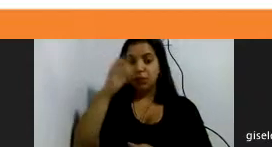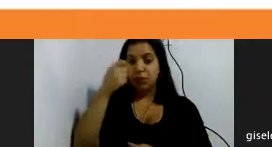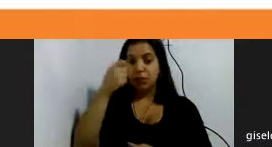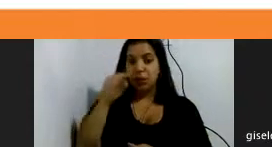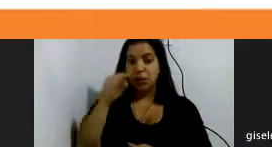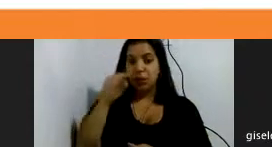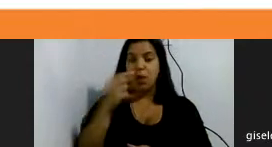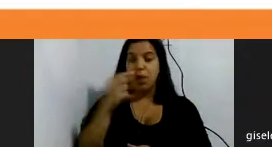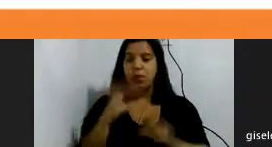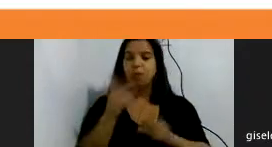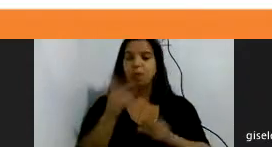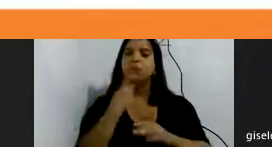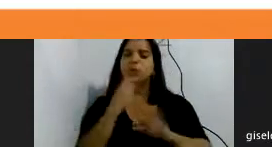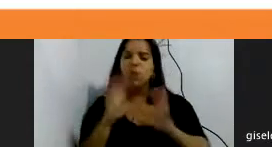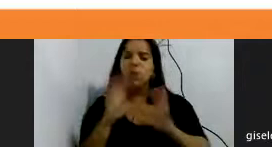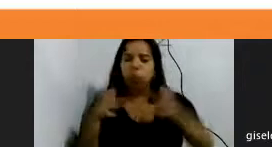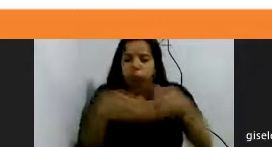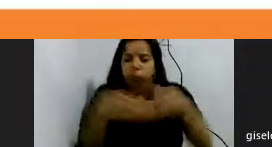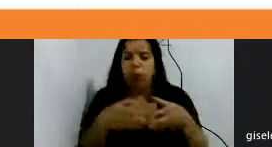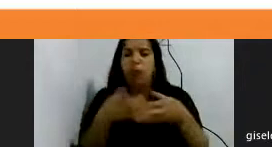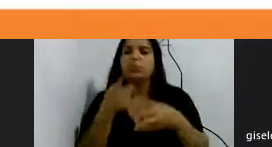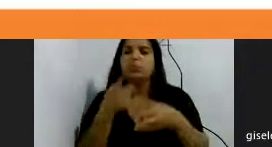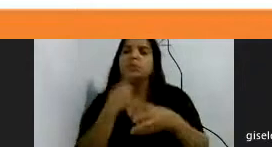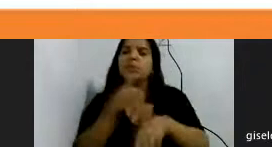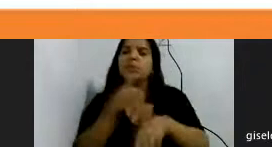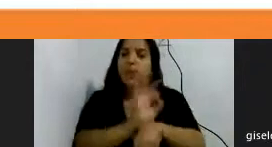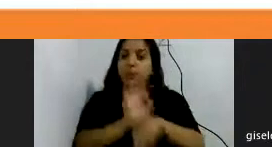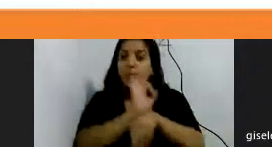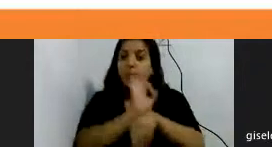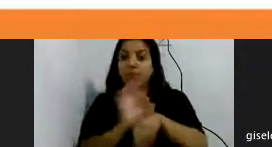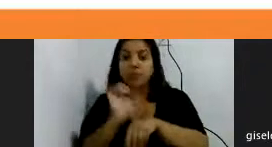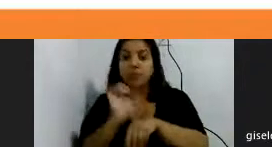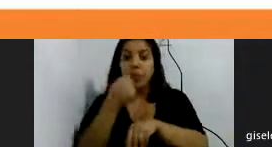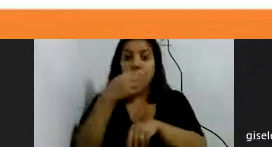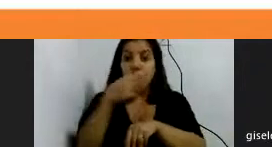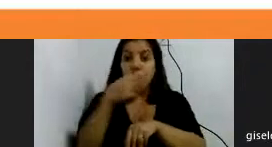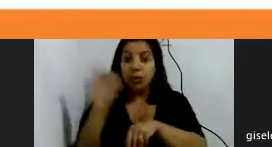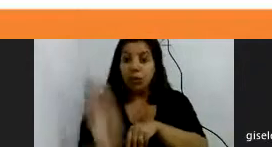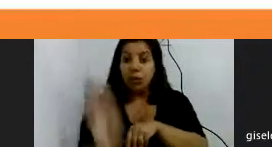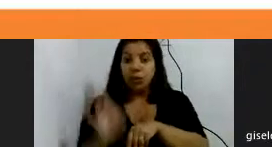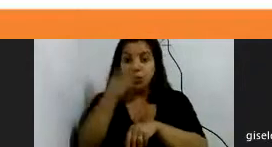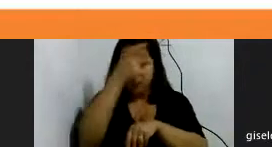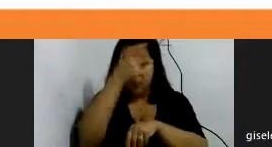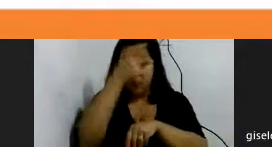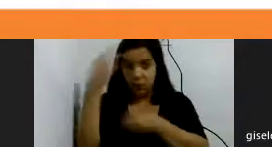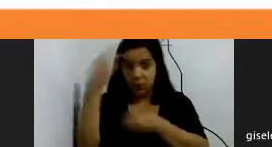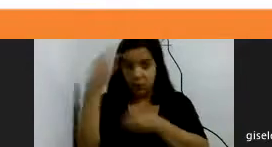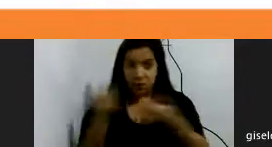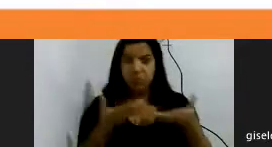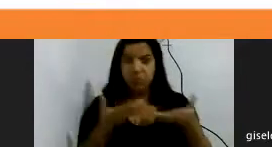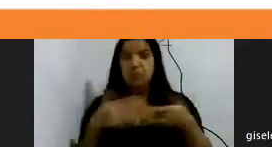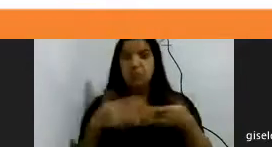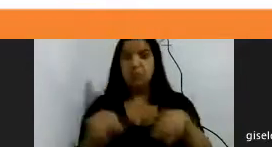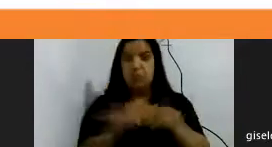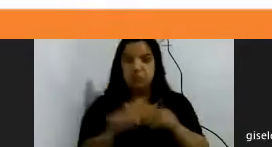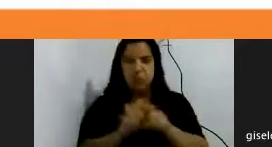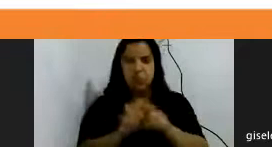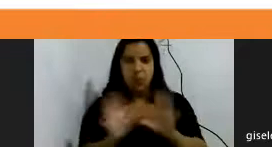ela aglutinava as hemácias do marido e de 80% dos doadores ABO